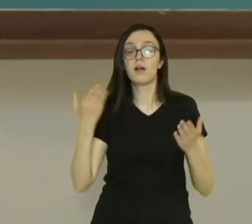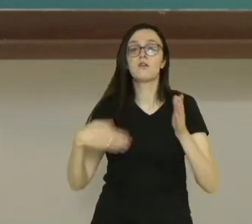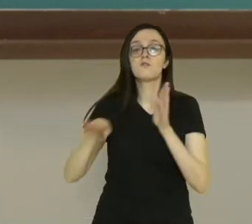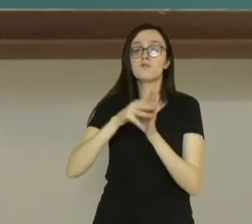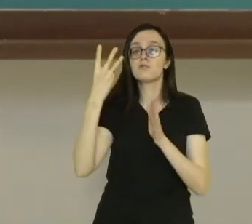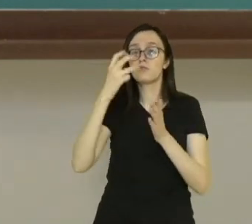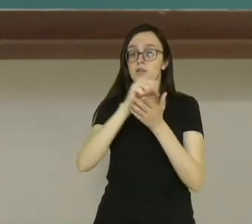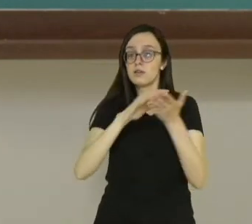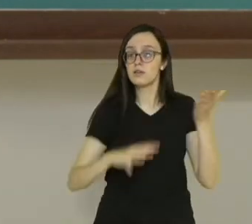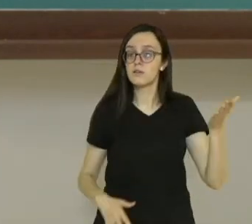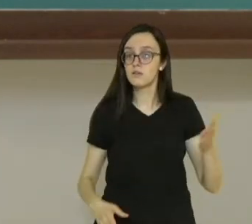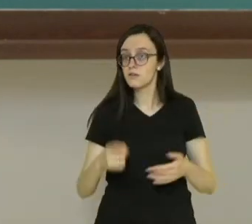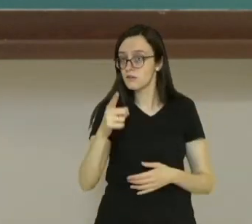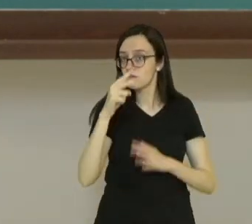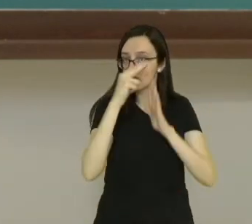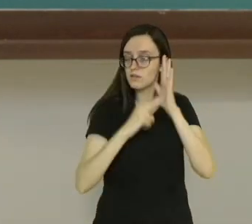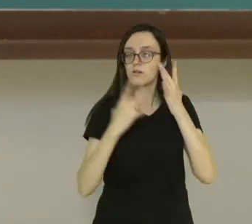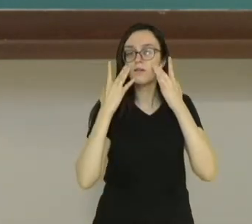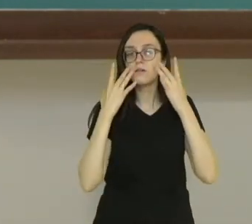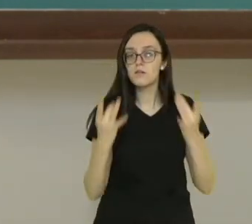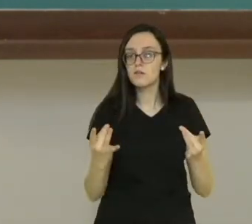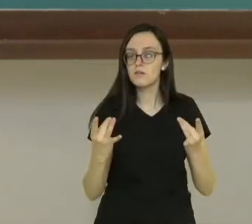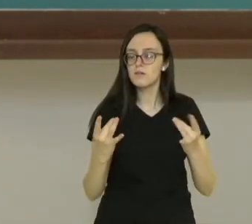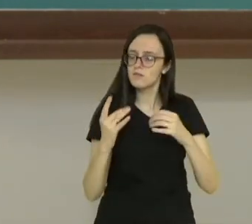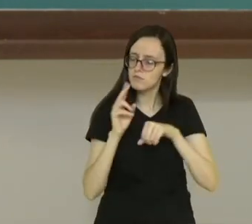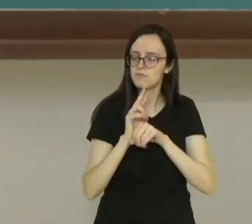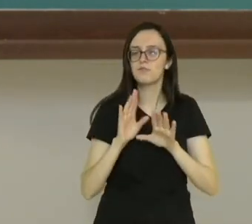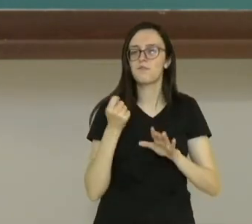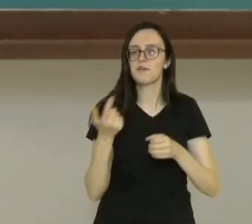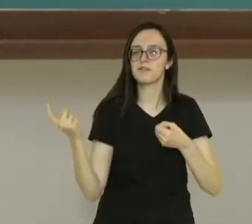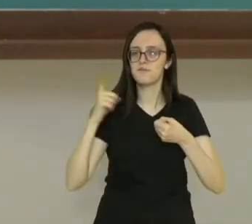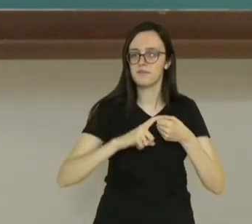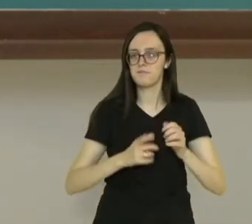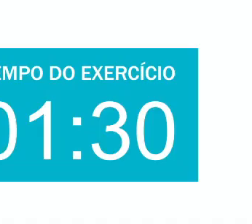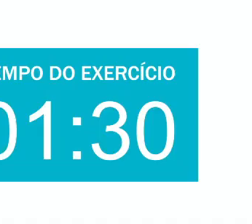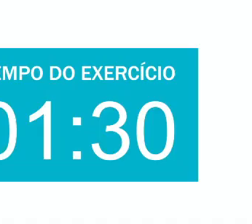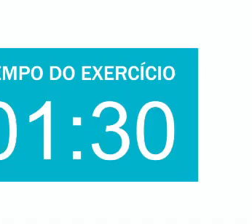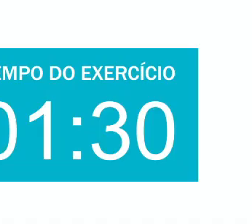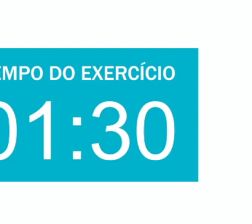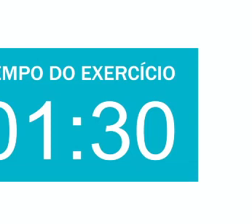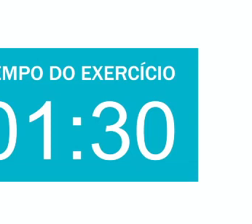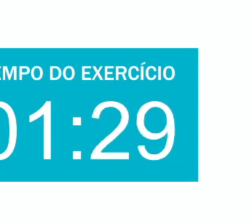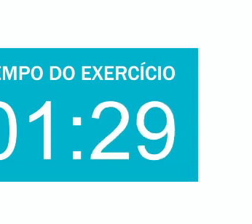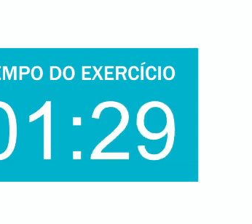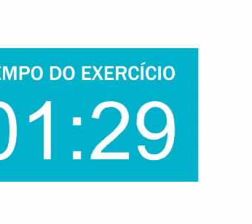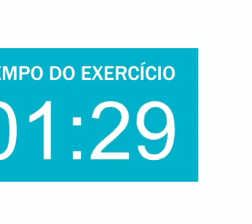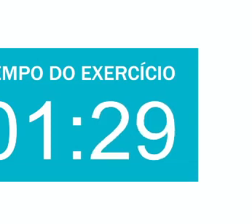nossa terceira atividade. Lê com atenção, com todo cuidado, a gente já volta.